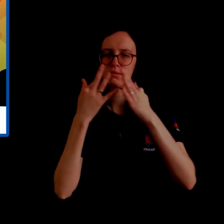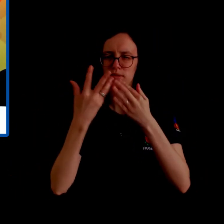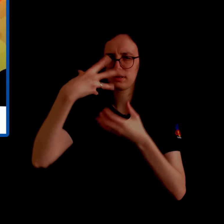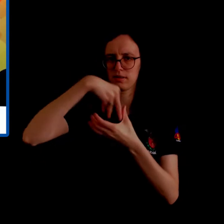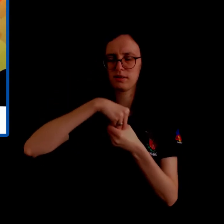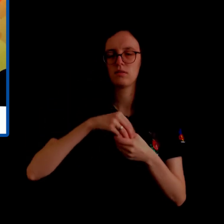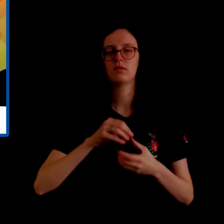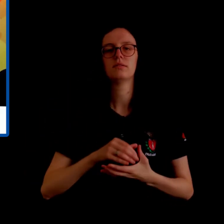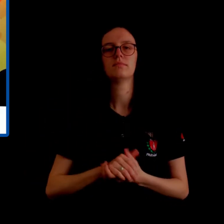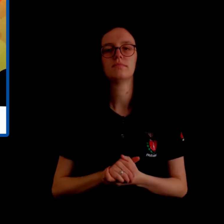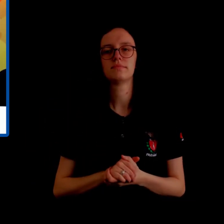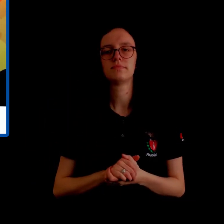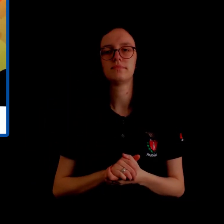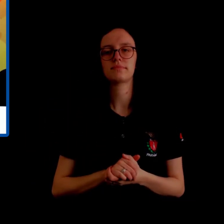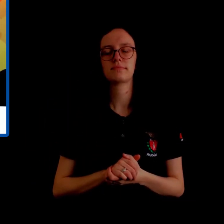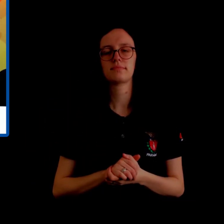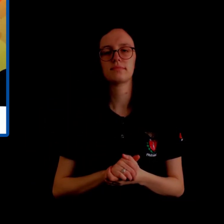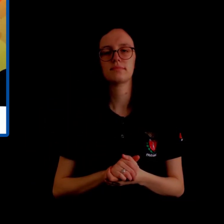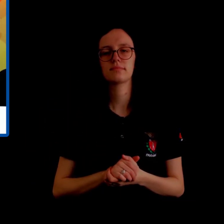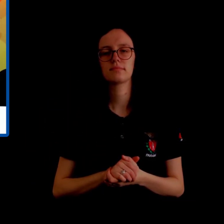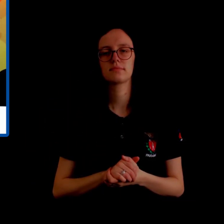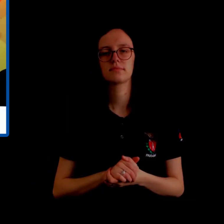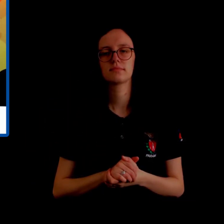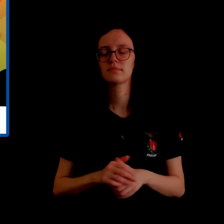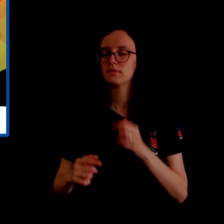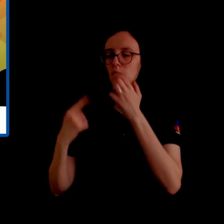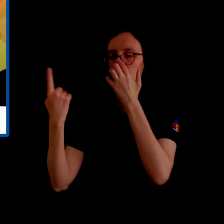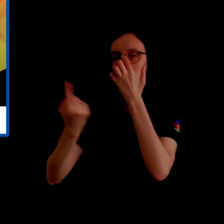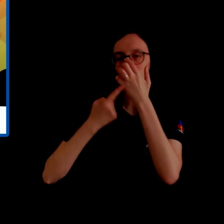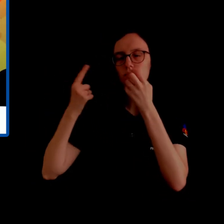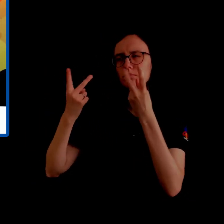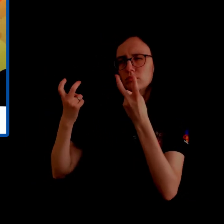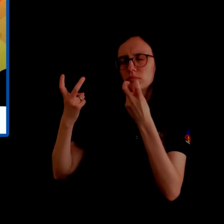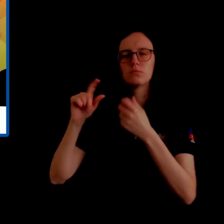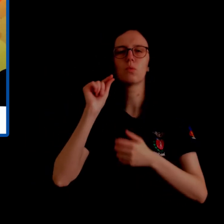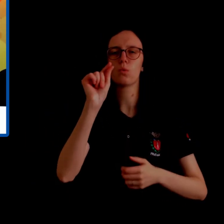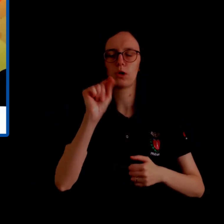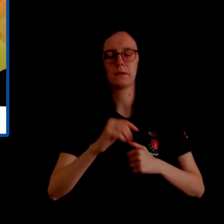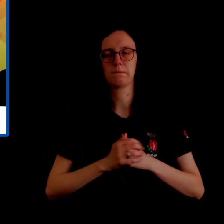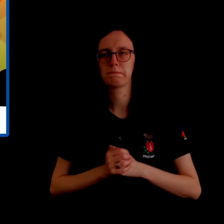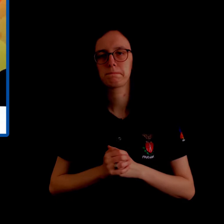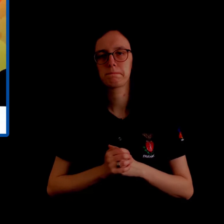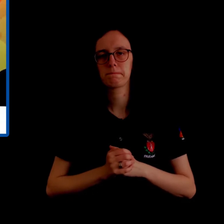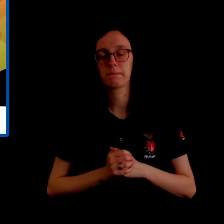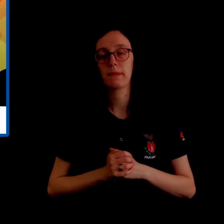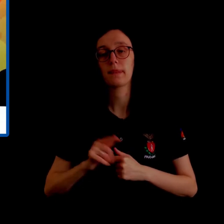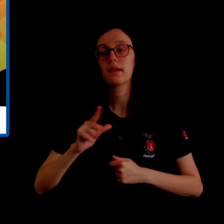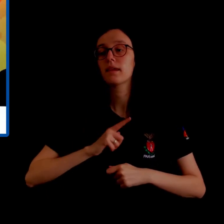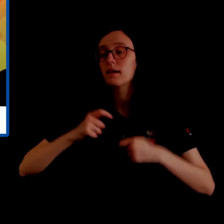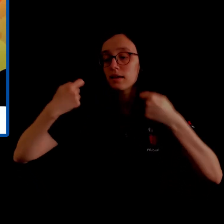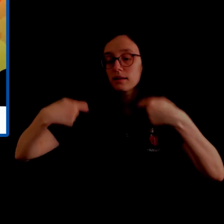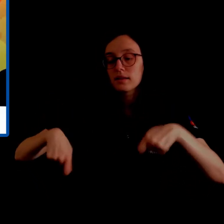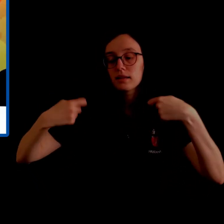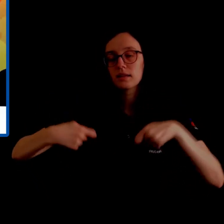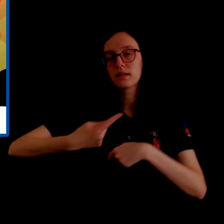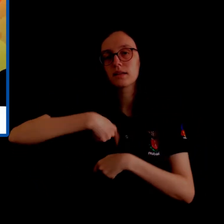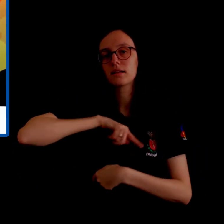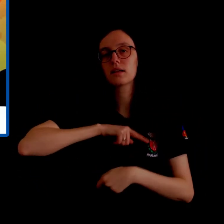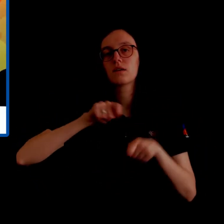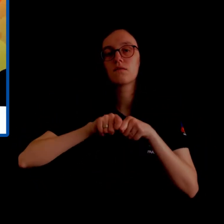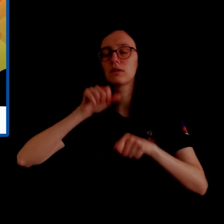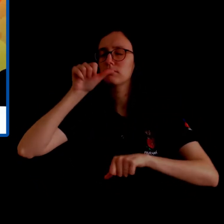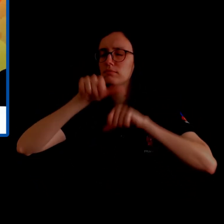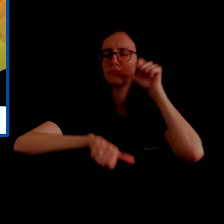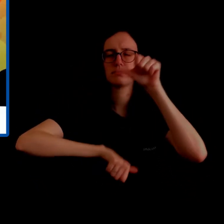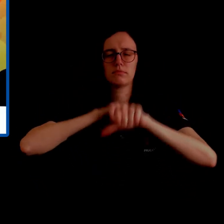nós estamos percebendo que há necessidade da gente fazer uma